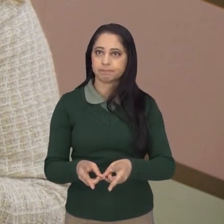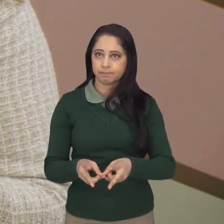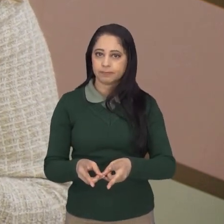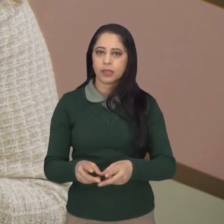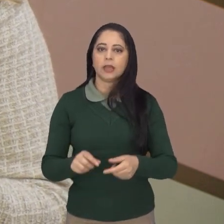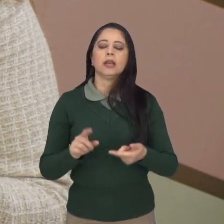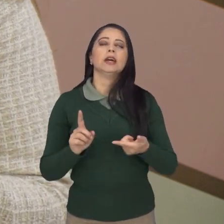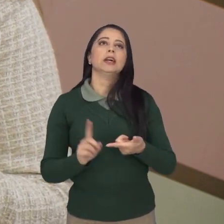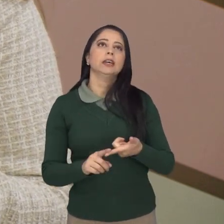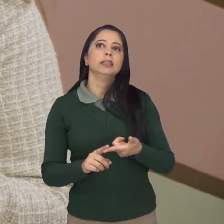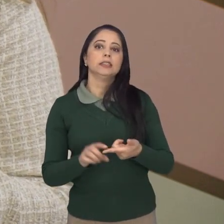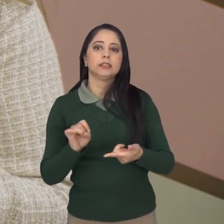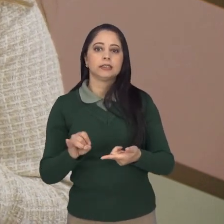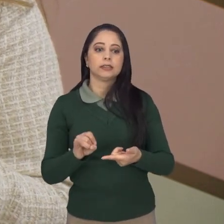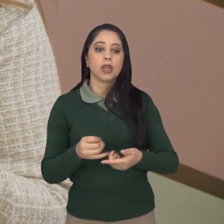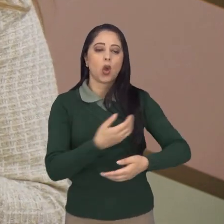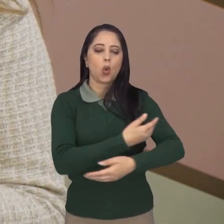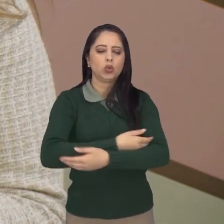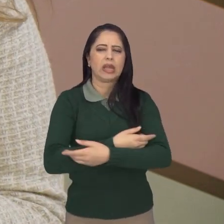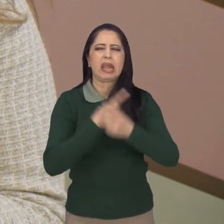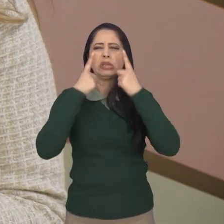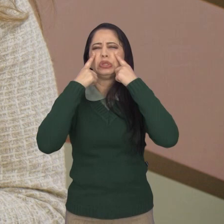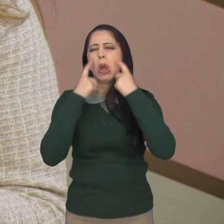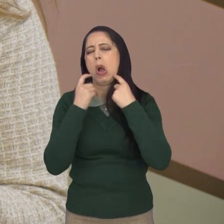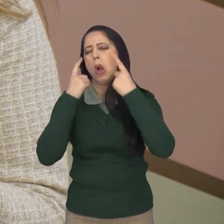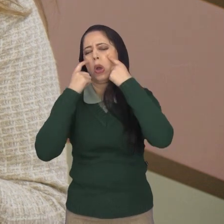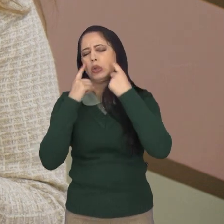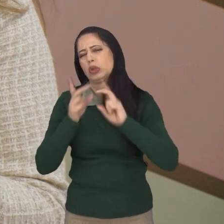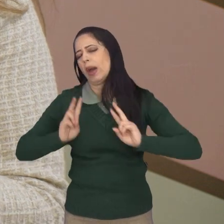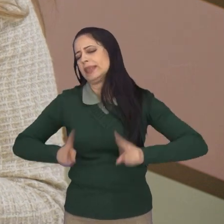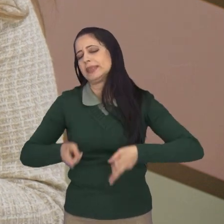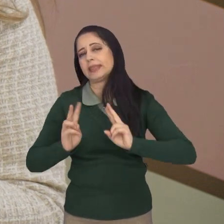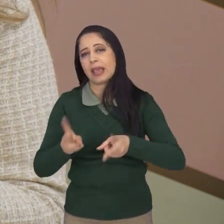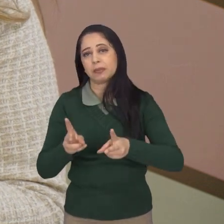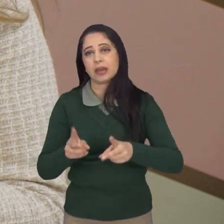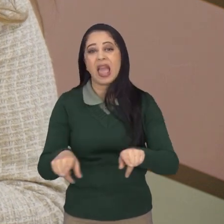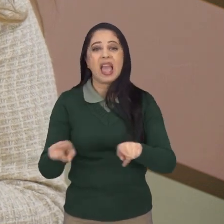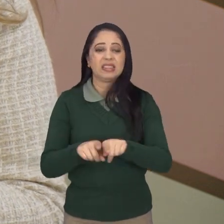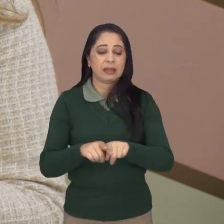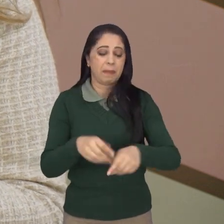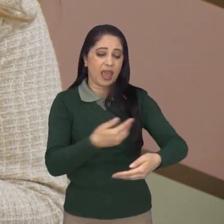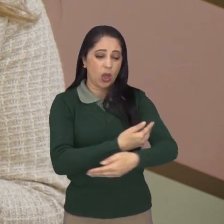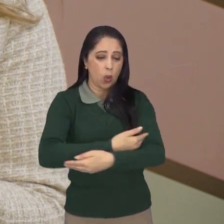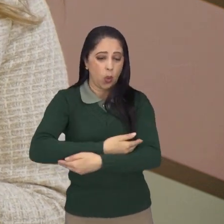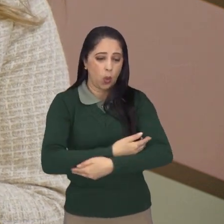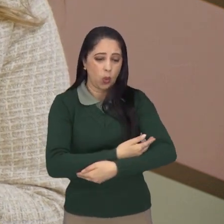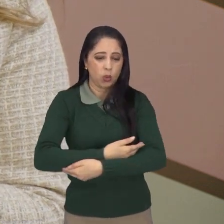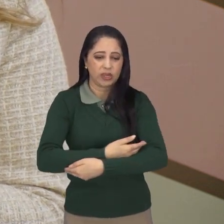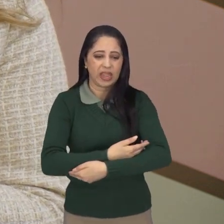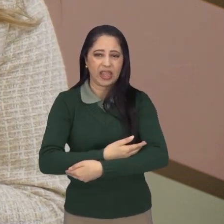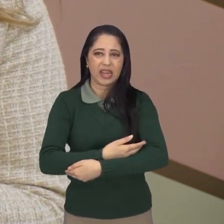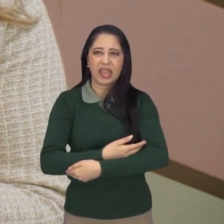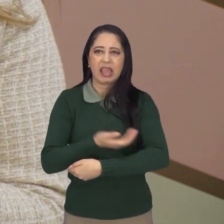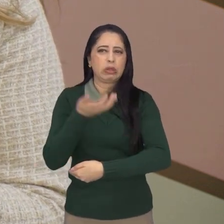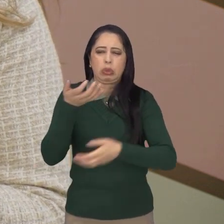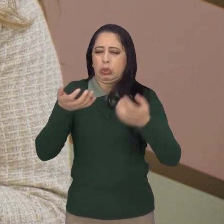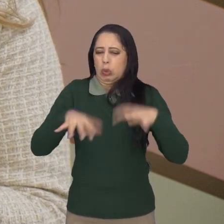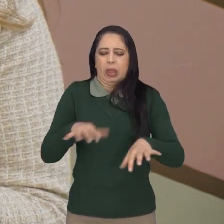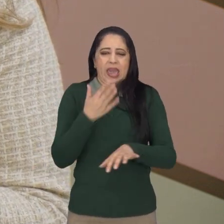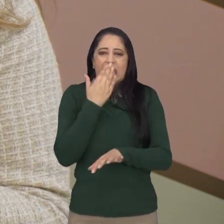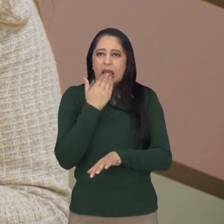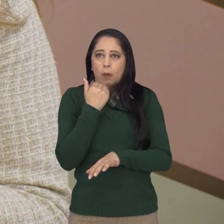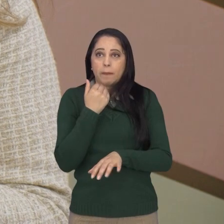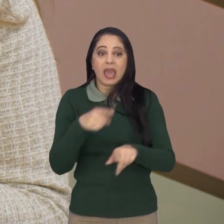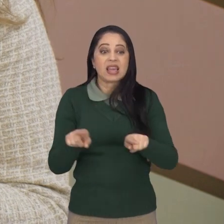período habitual, se é um bebê que chora muito, se é um bebê que tem muita dificuldade, ele até tem uma recusa alimentar, ele pode